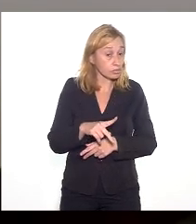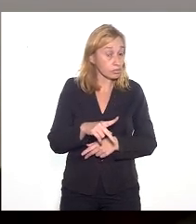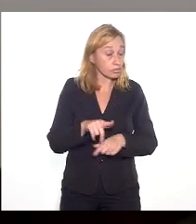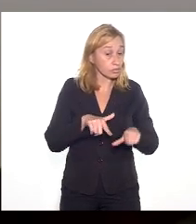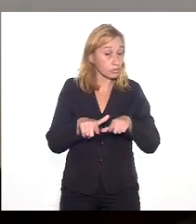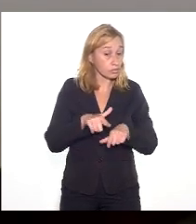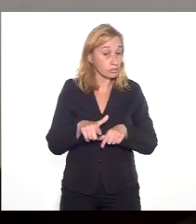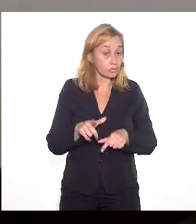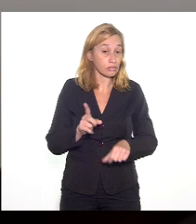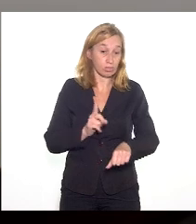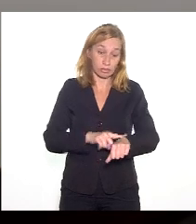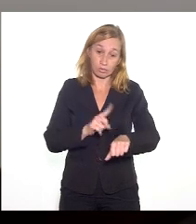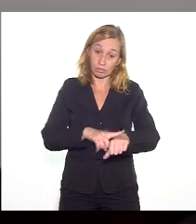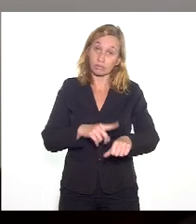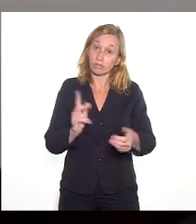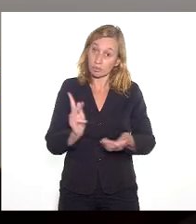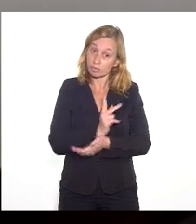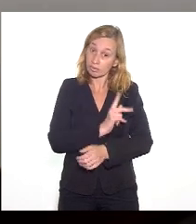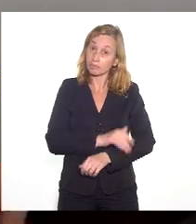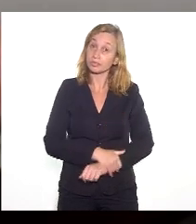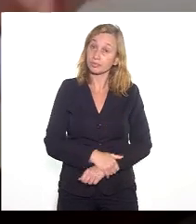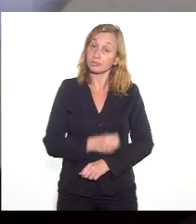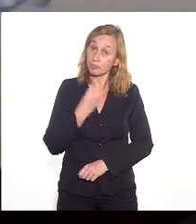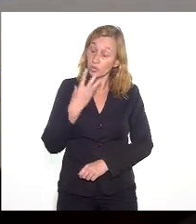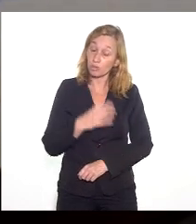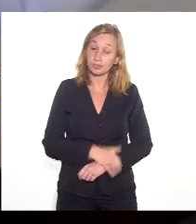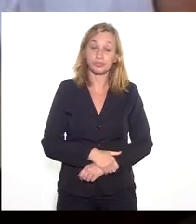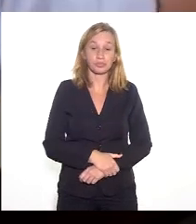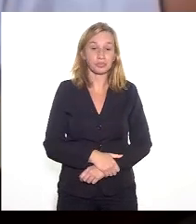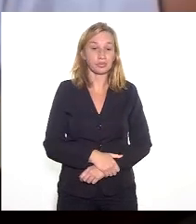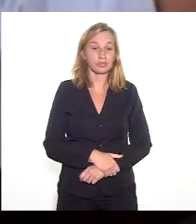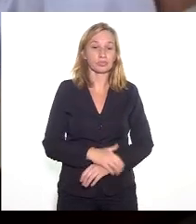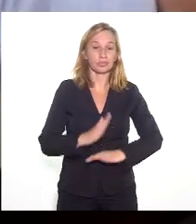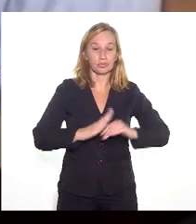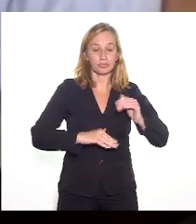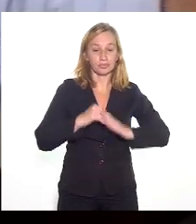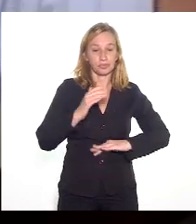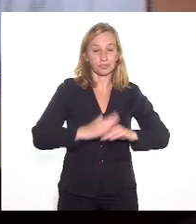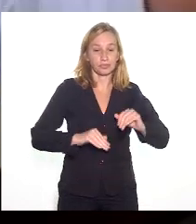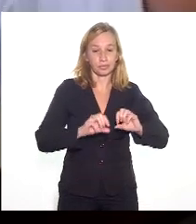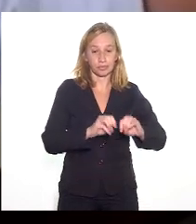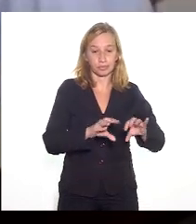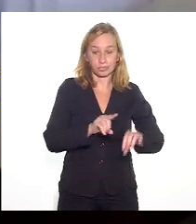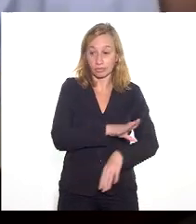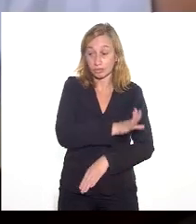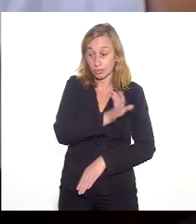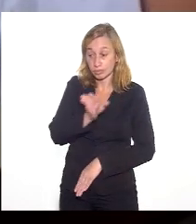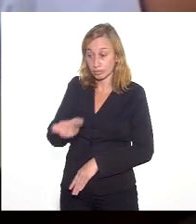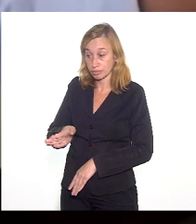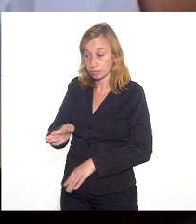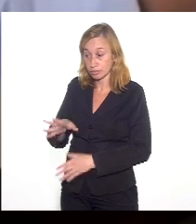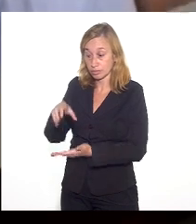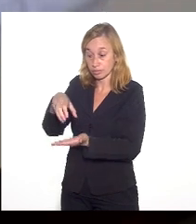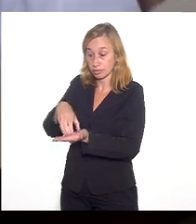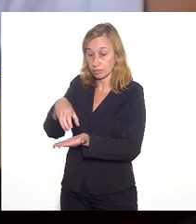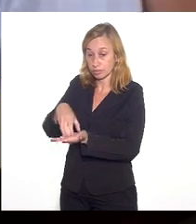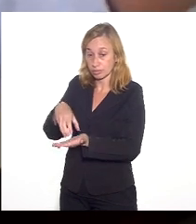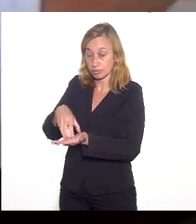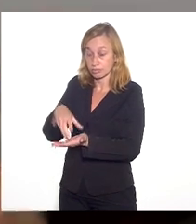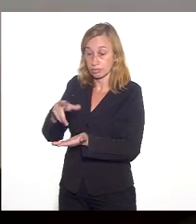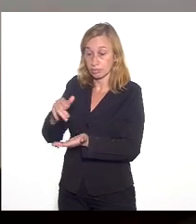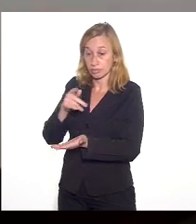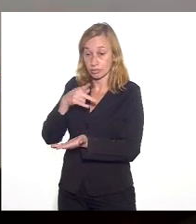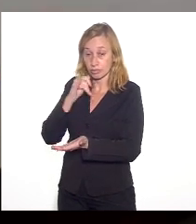prazo para que isso acontecesse. Bom, profissionais da educação estiveram no órgão